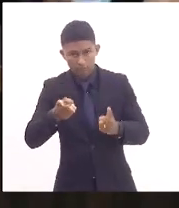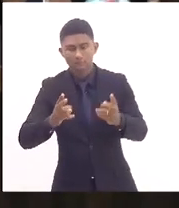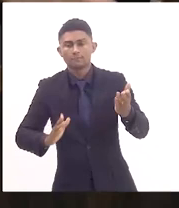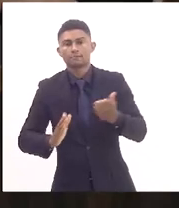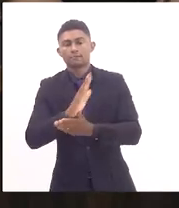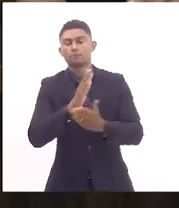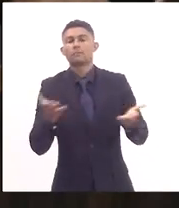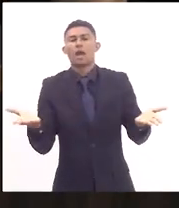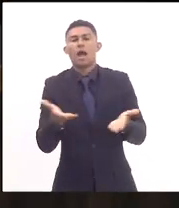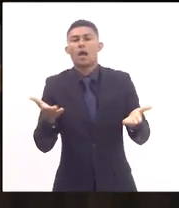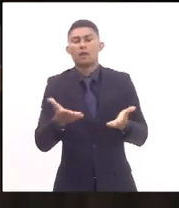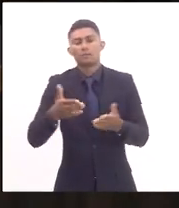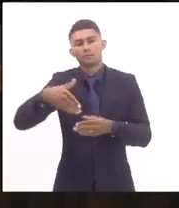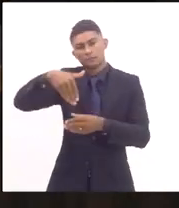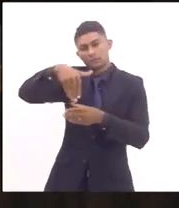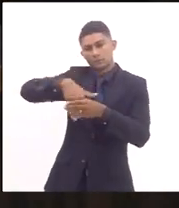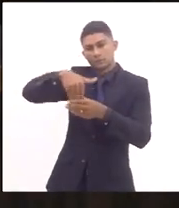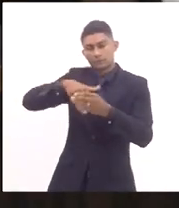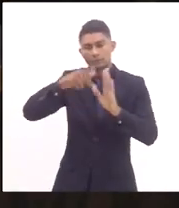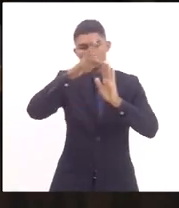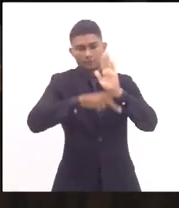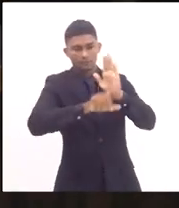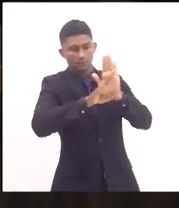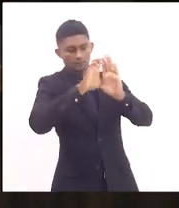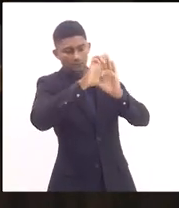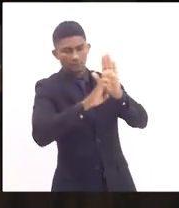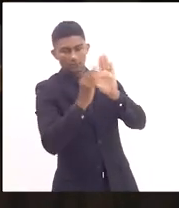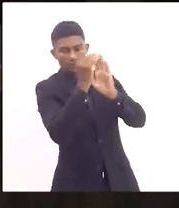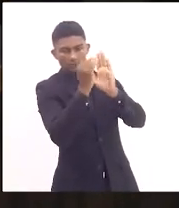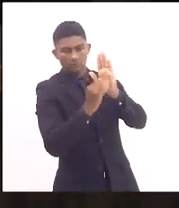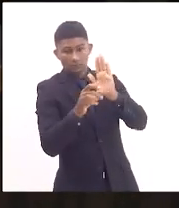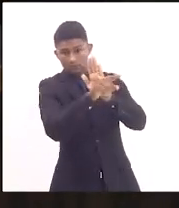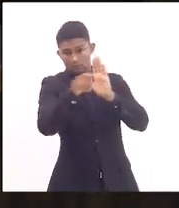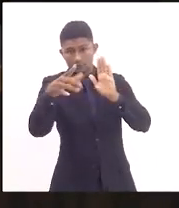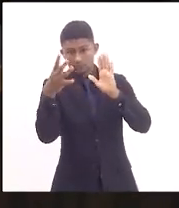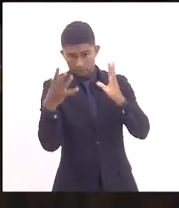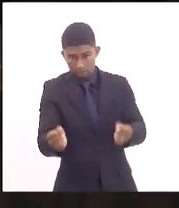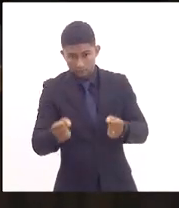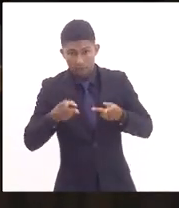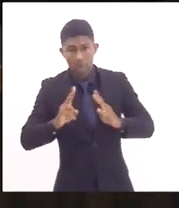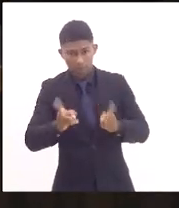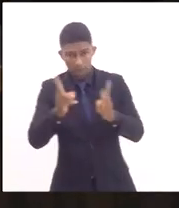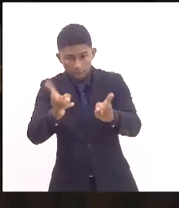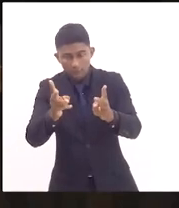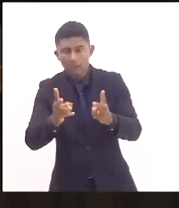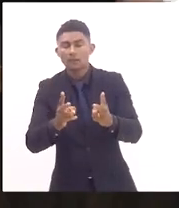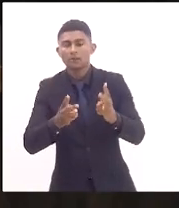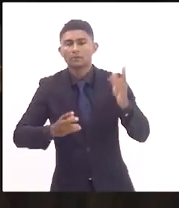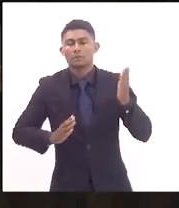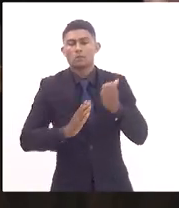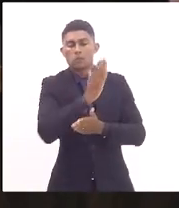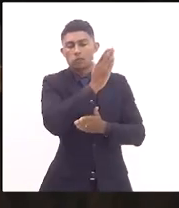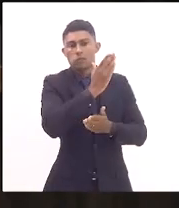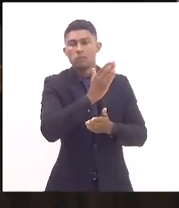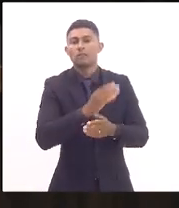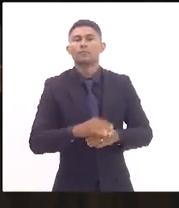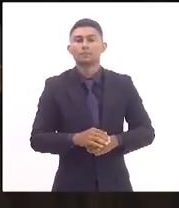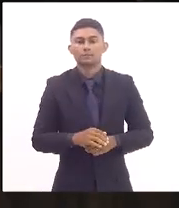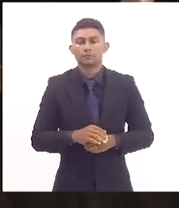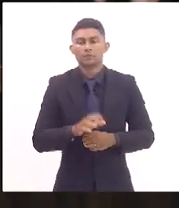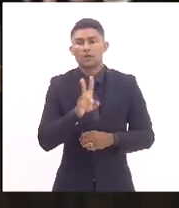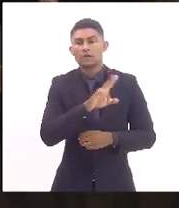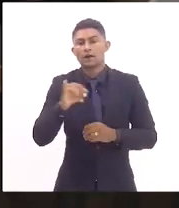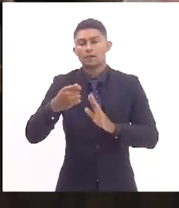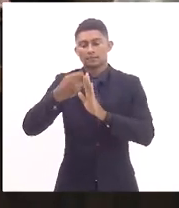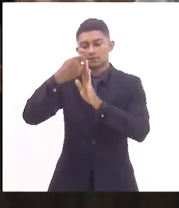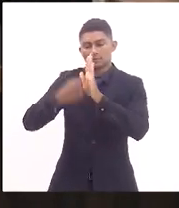aprovado em votação projeto assim emendados onde que aprovam permaneçam Como estão aprovado vai a